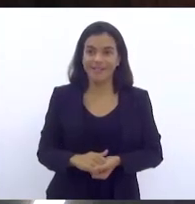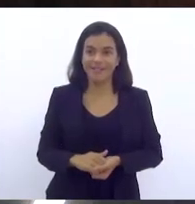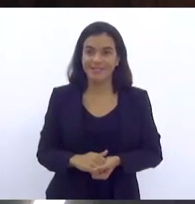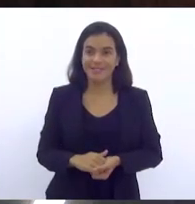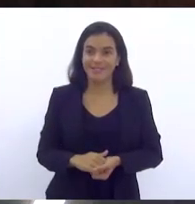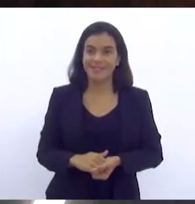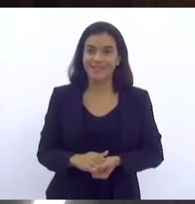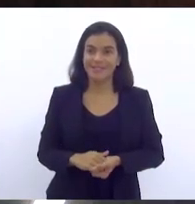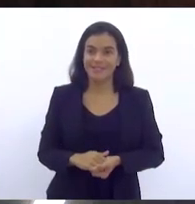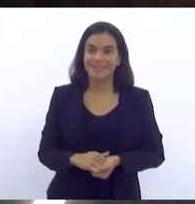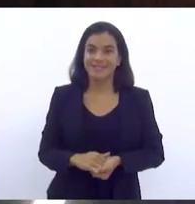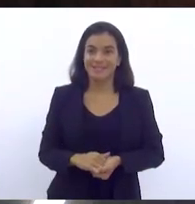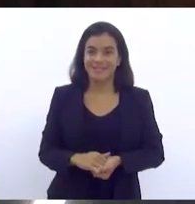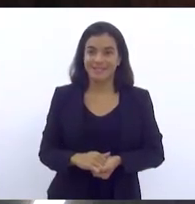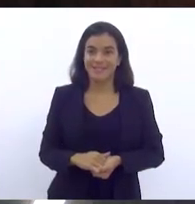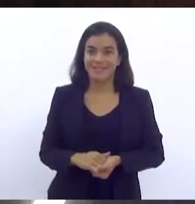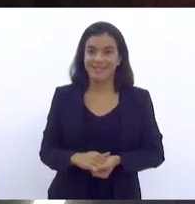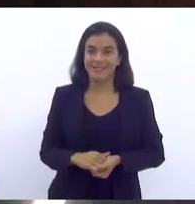Estado